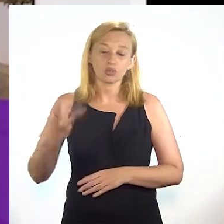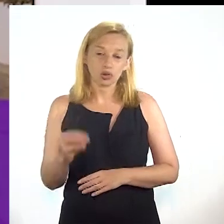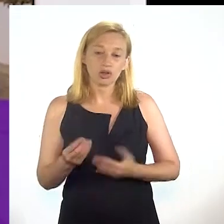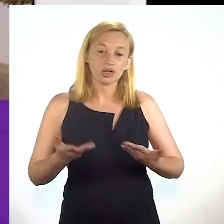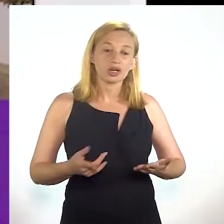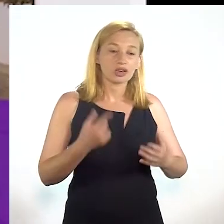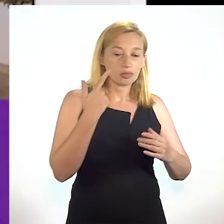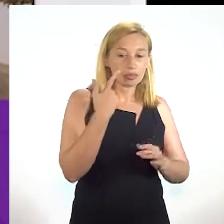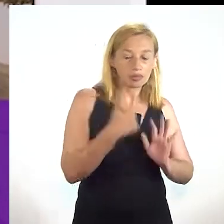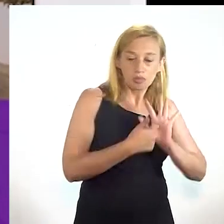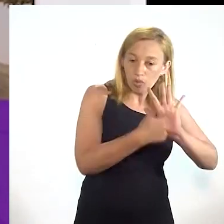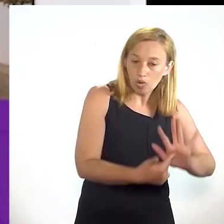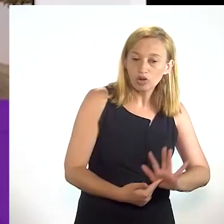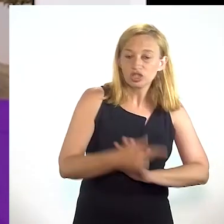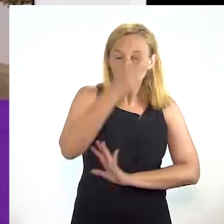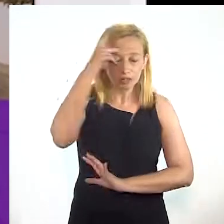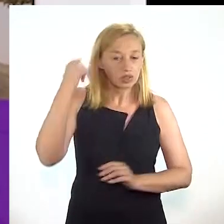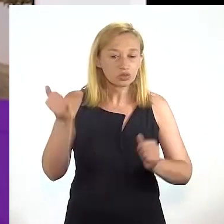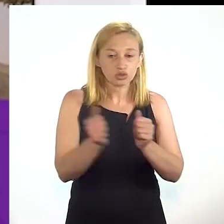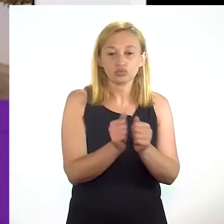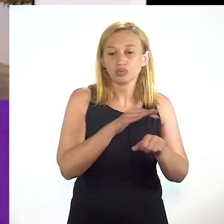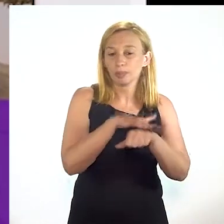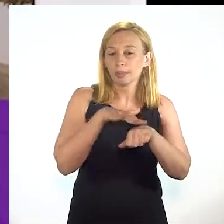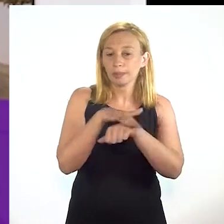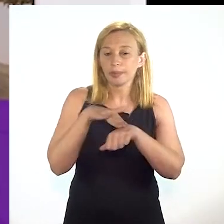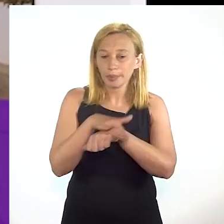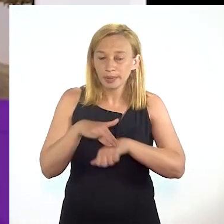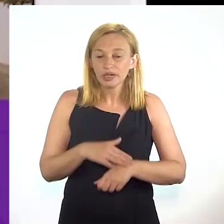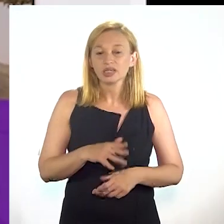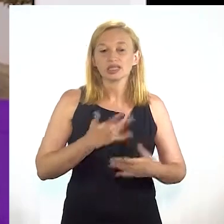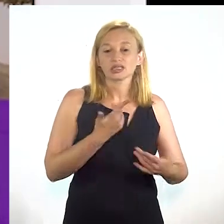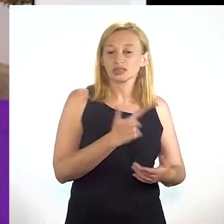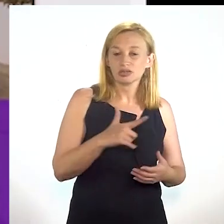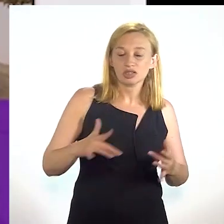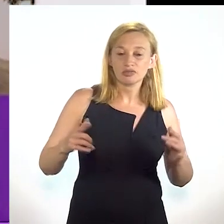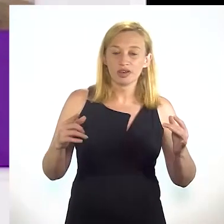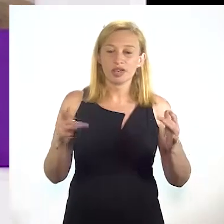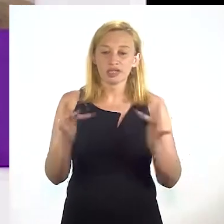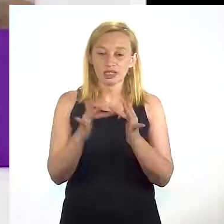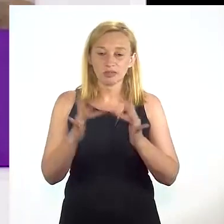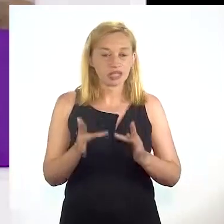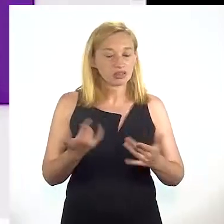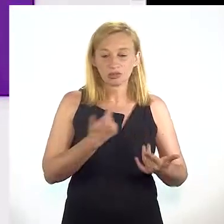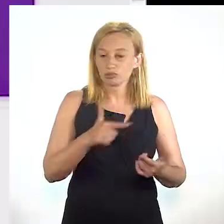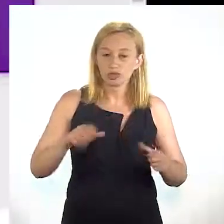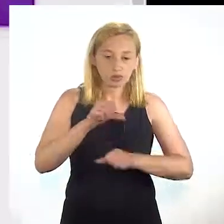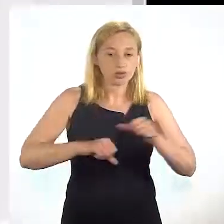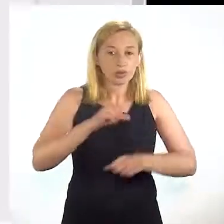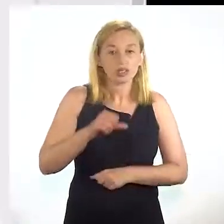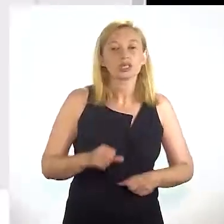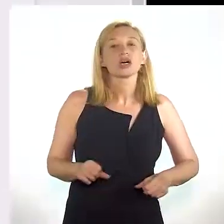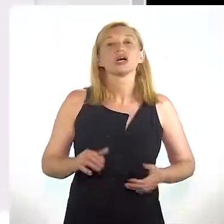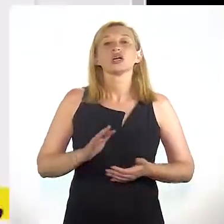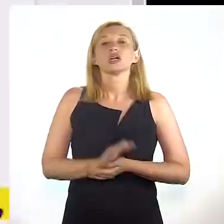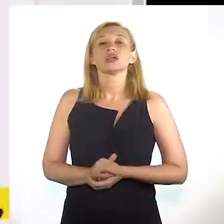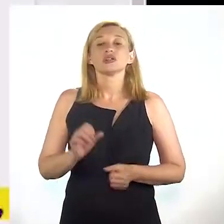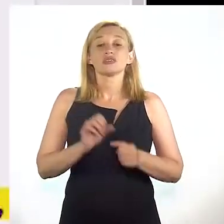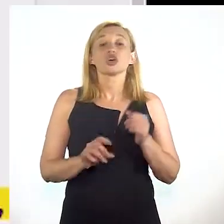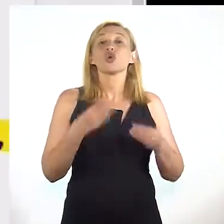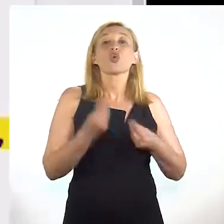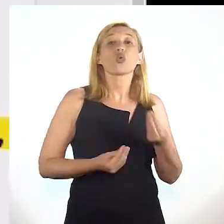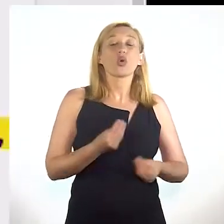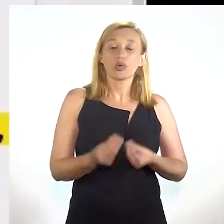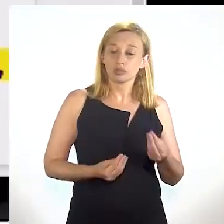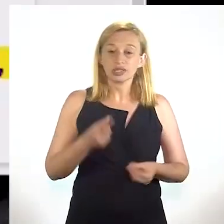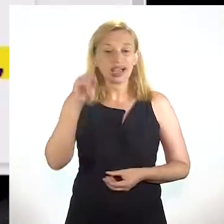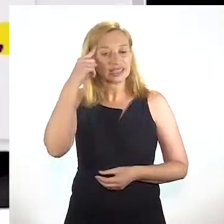Reflete a preocupação com o coletivo, a preocupação em botar as pessoas junto, conversando, porque sem convivência, né, não tem transformação.